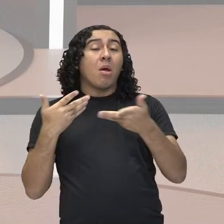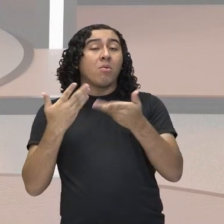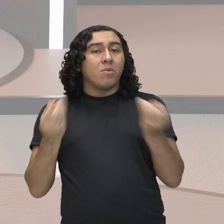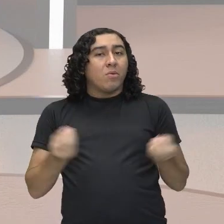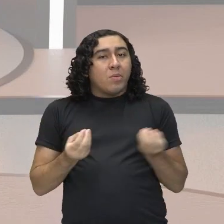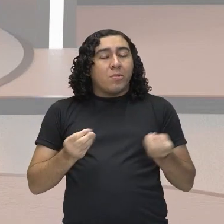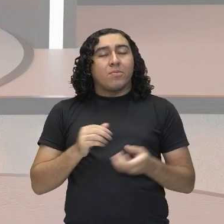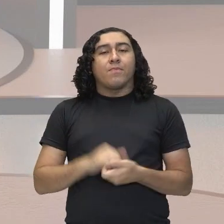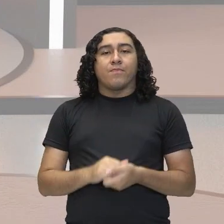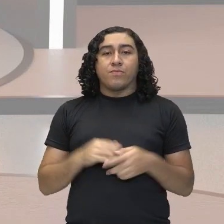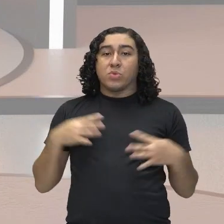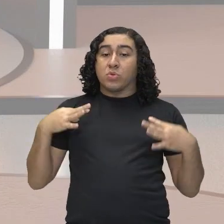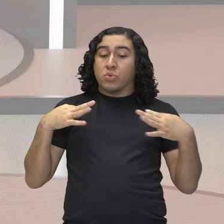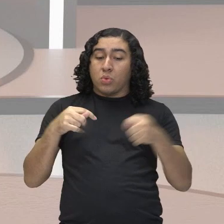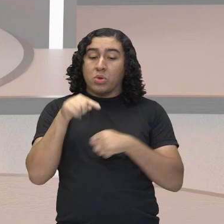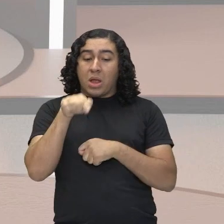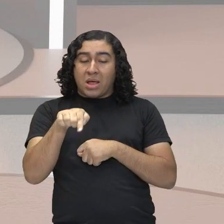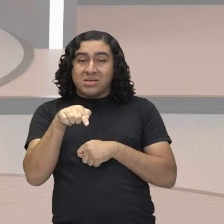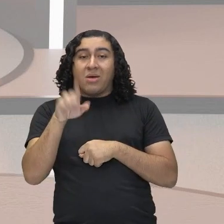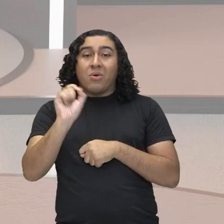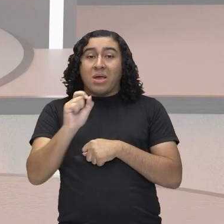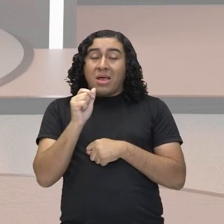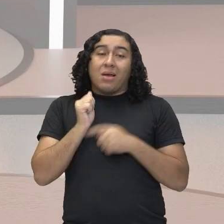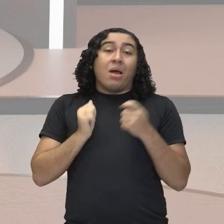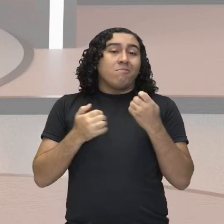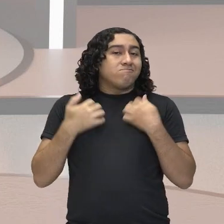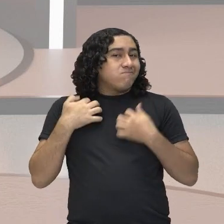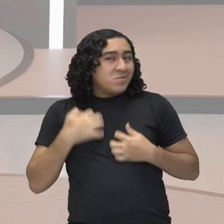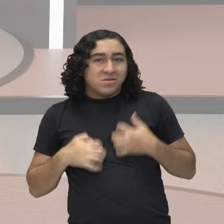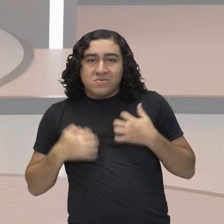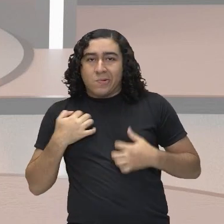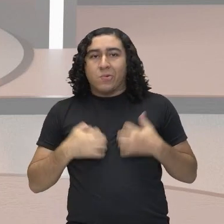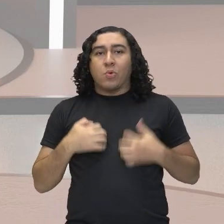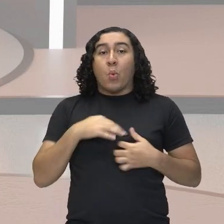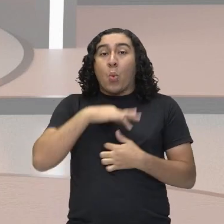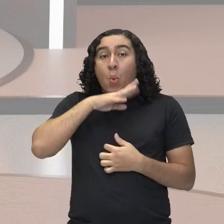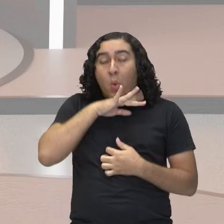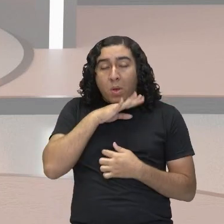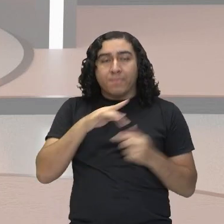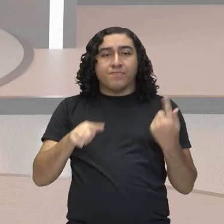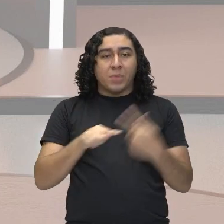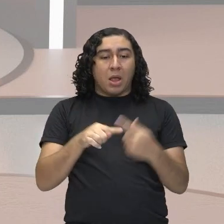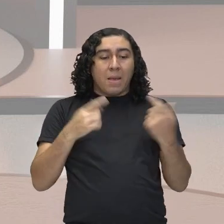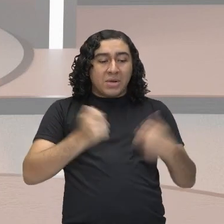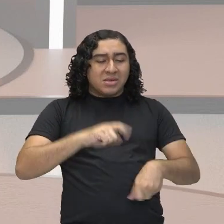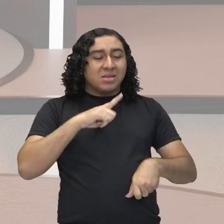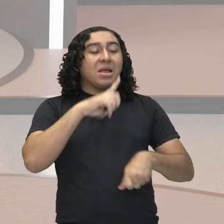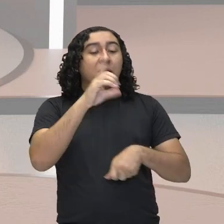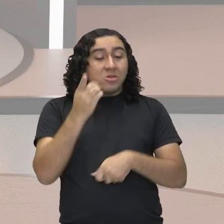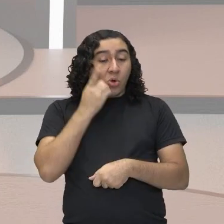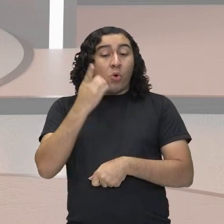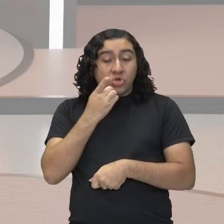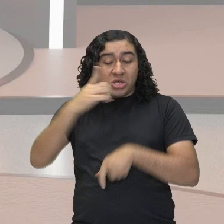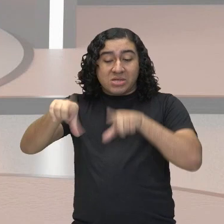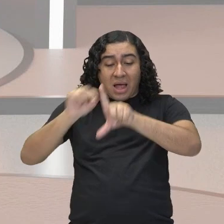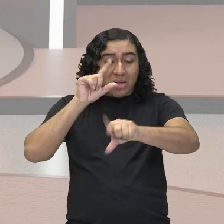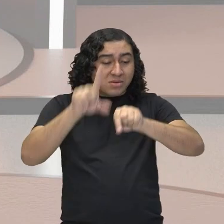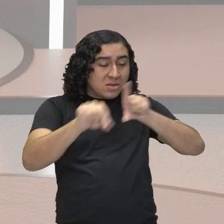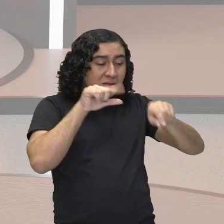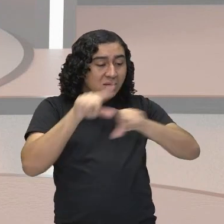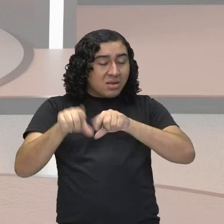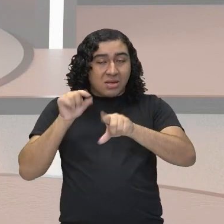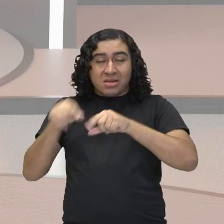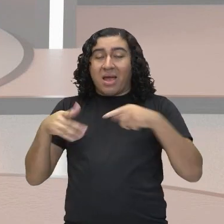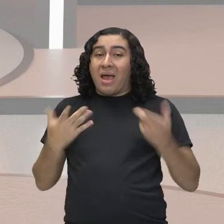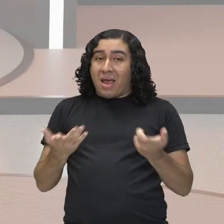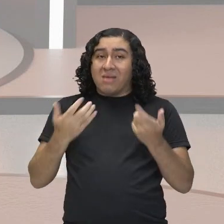verdade? Tudo isso é muito angustiante, tá certo? Porque ter de escolher a todo instante é angustiante,